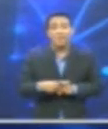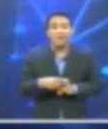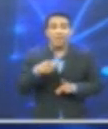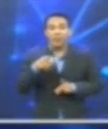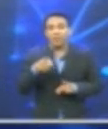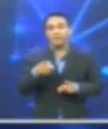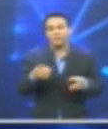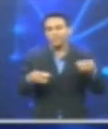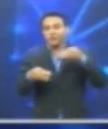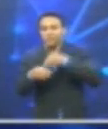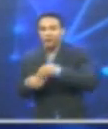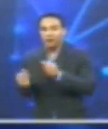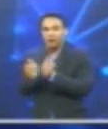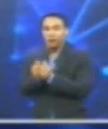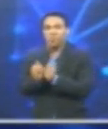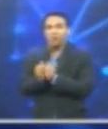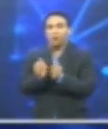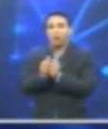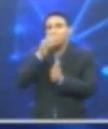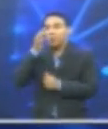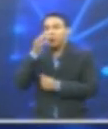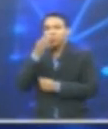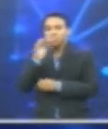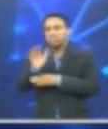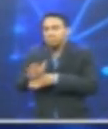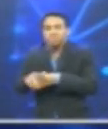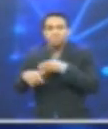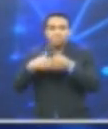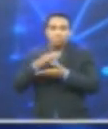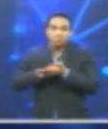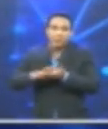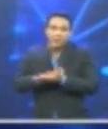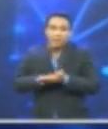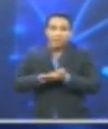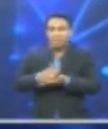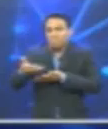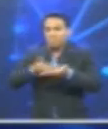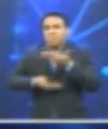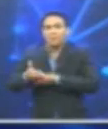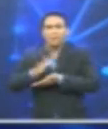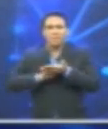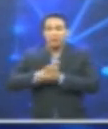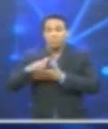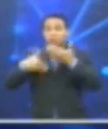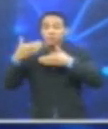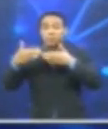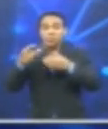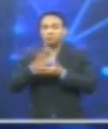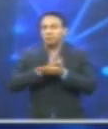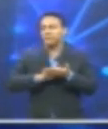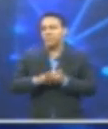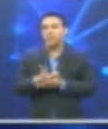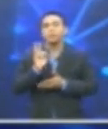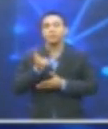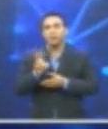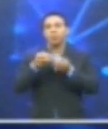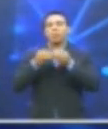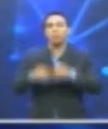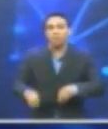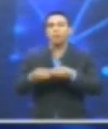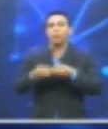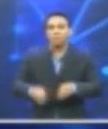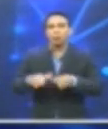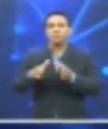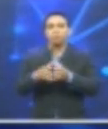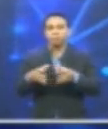em nada, indicou cargos, não participou em nenhum êxito do governo Rosalba, só fez prejudicar o governo